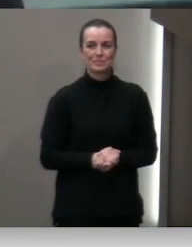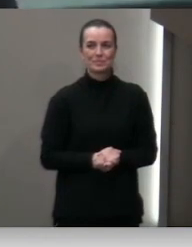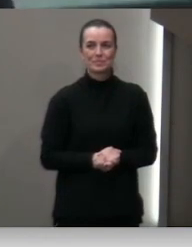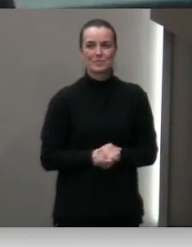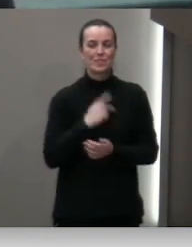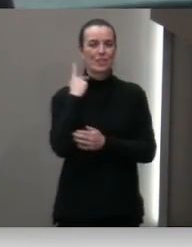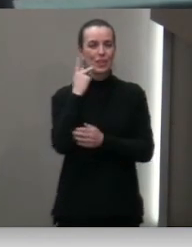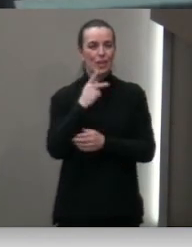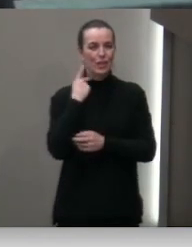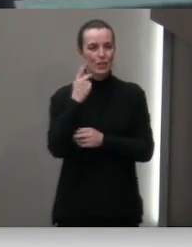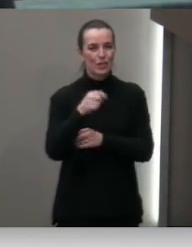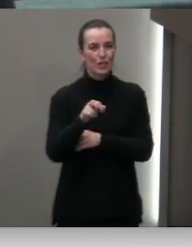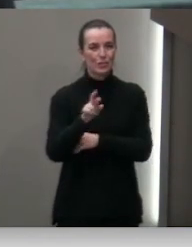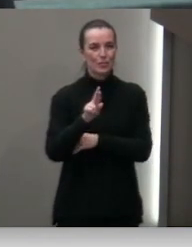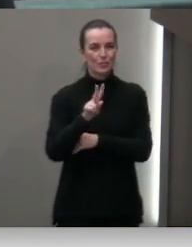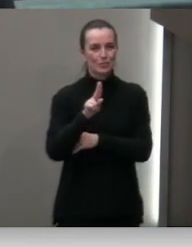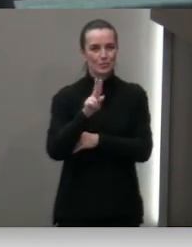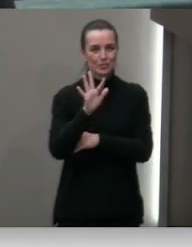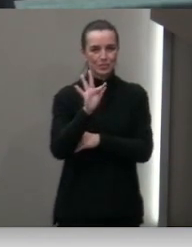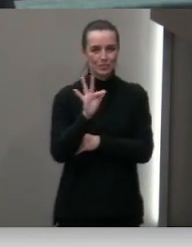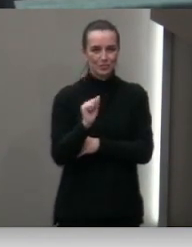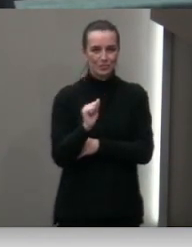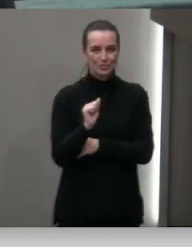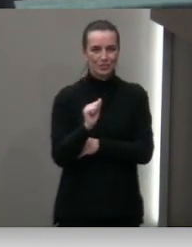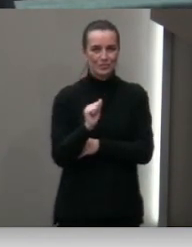Vereador Rufa, começo